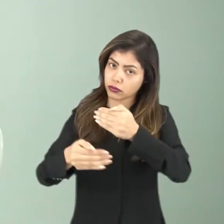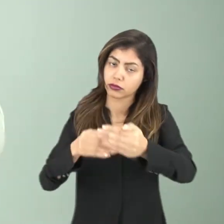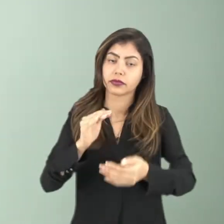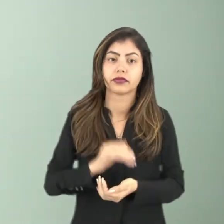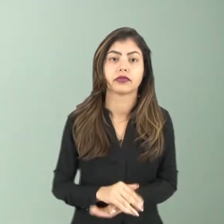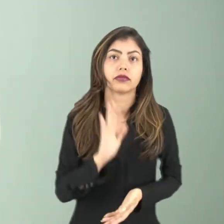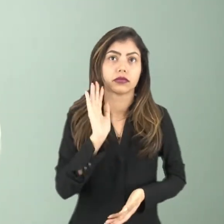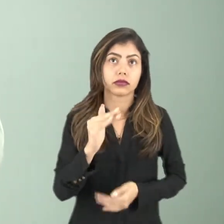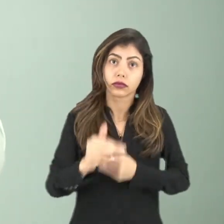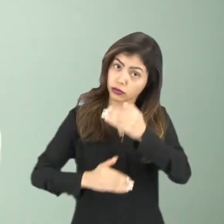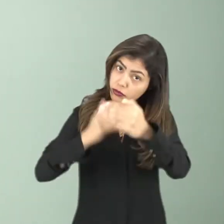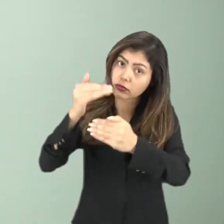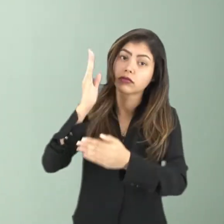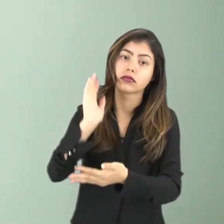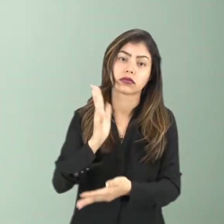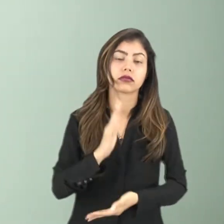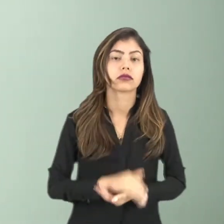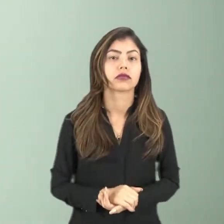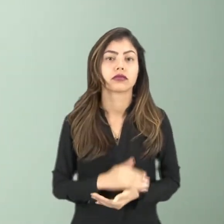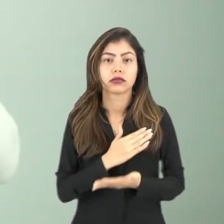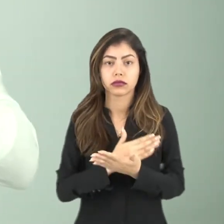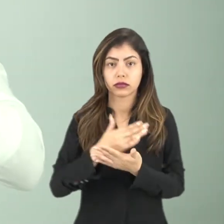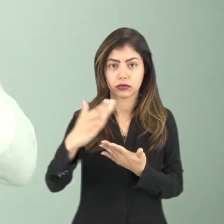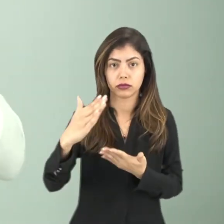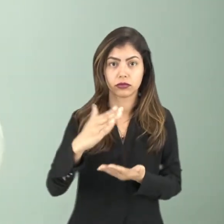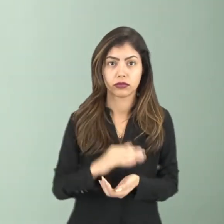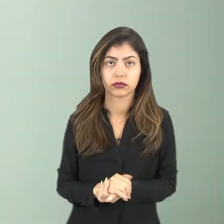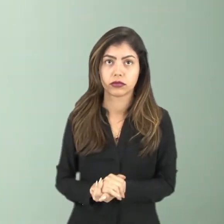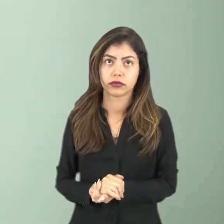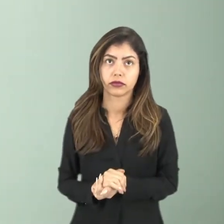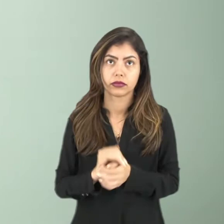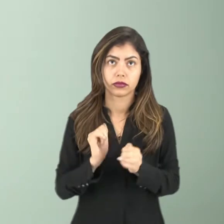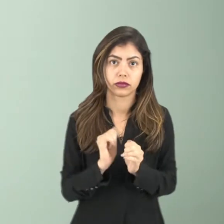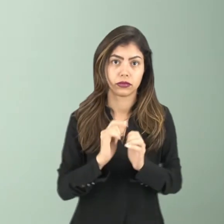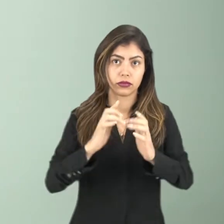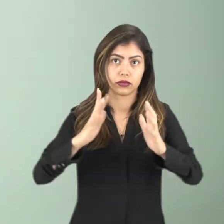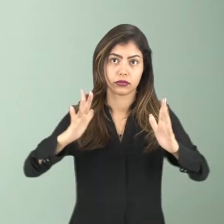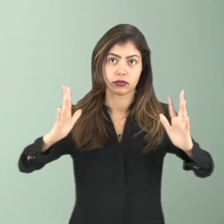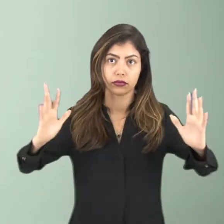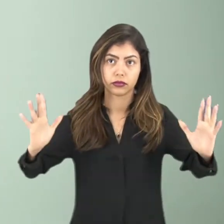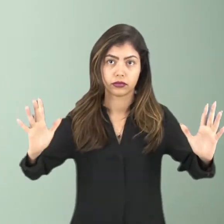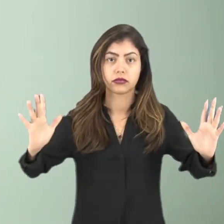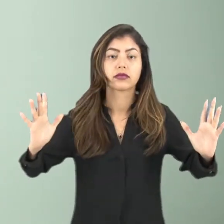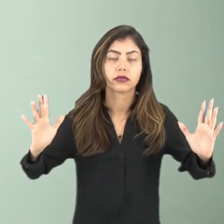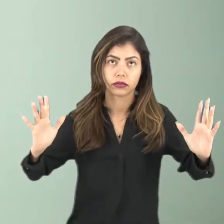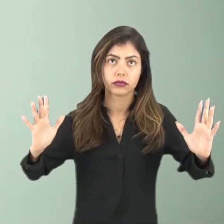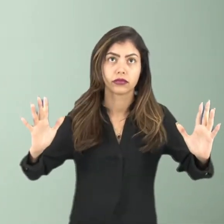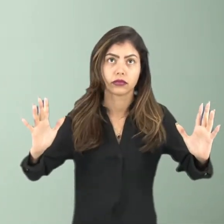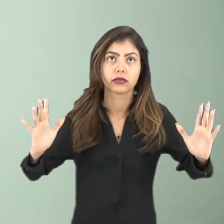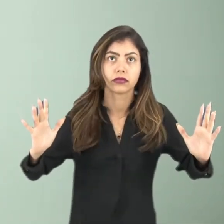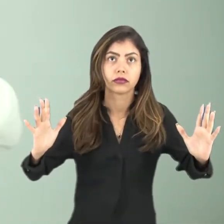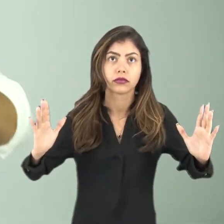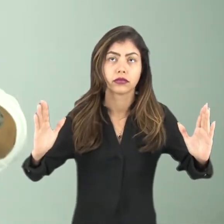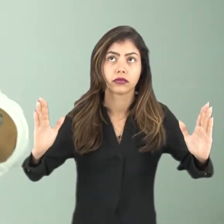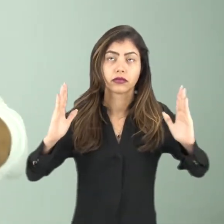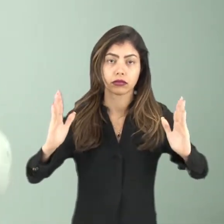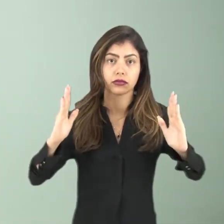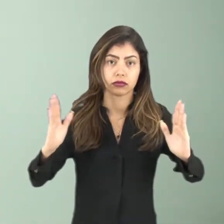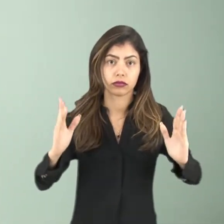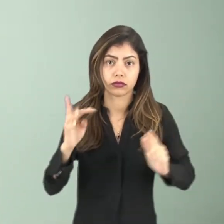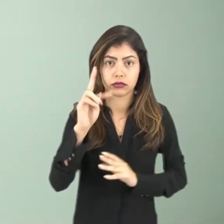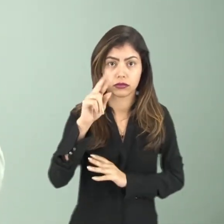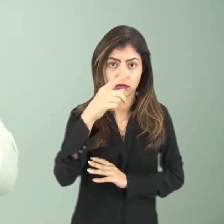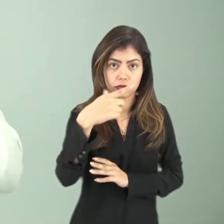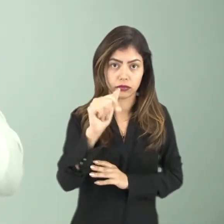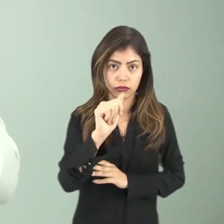em desenvolvimento, e países desenvolvidos, a pirâmide ela começa a crescer no seu corpo, tá? Diminui lá a